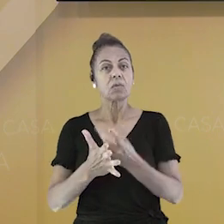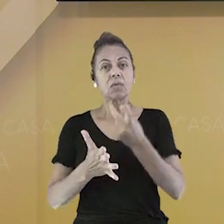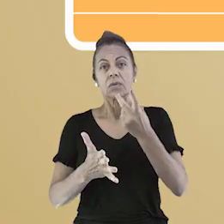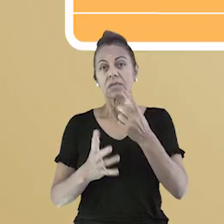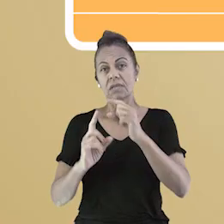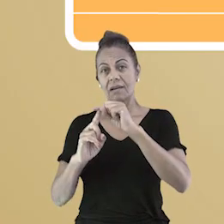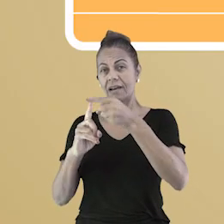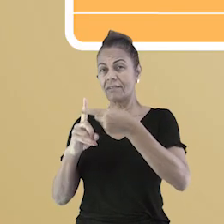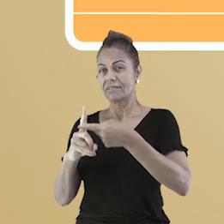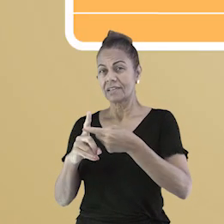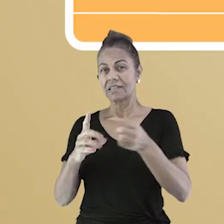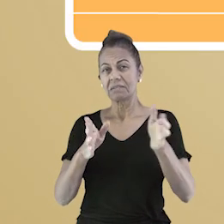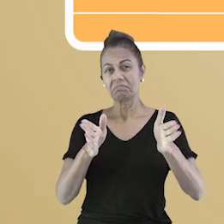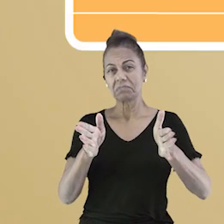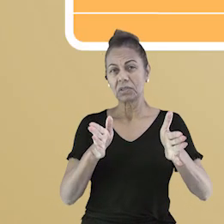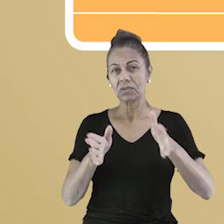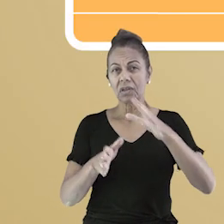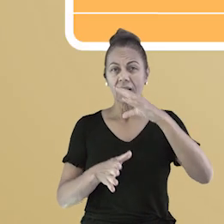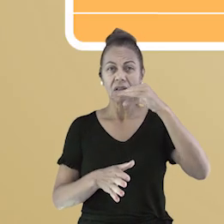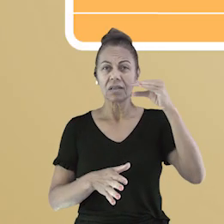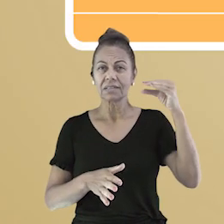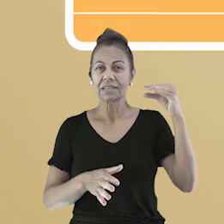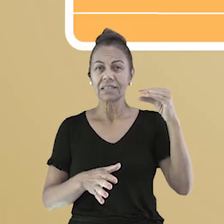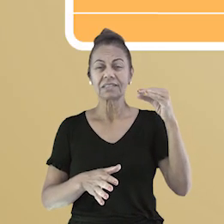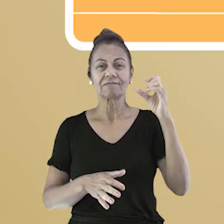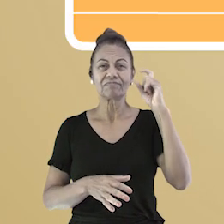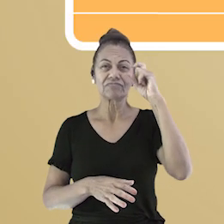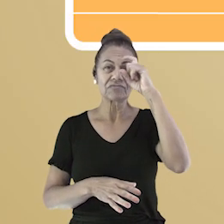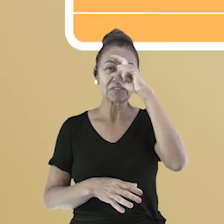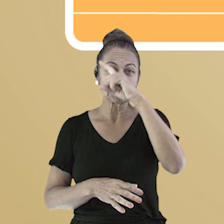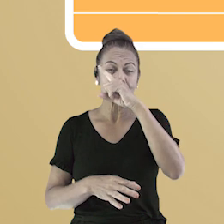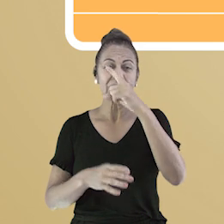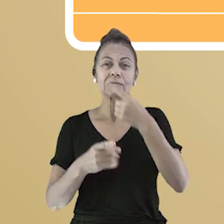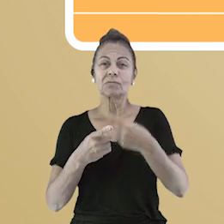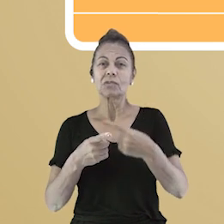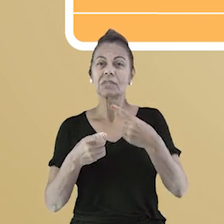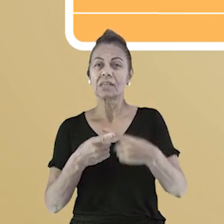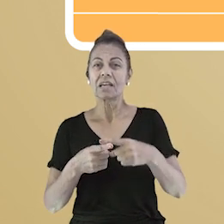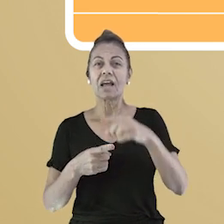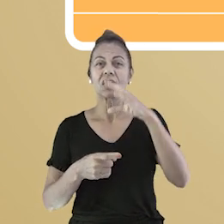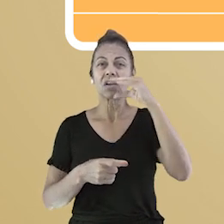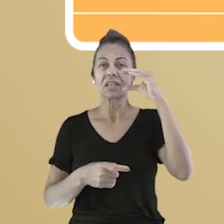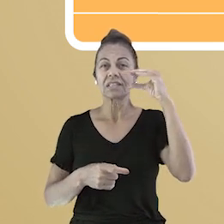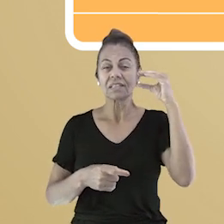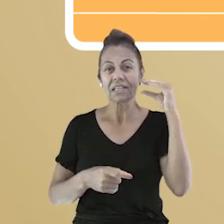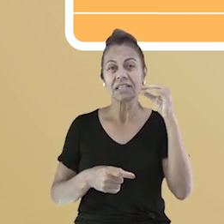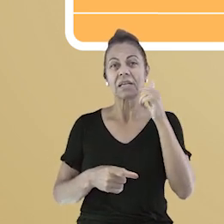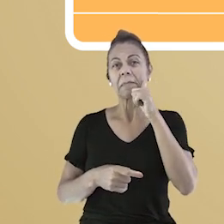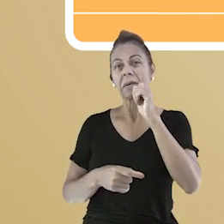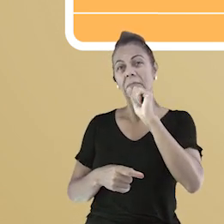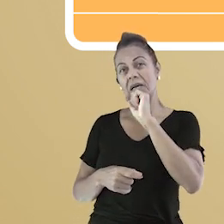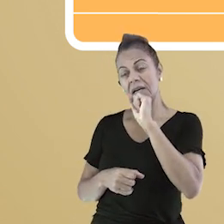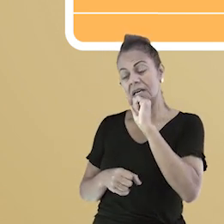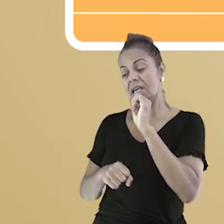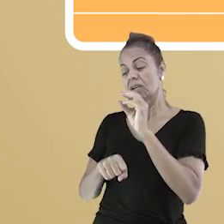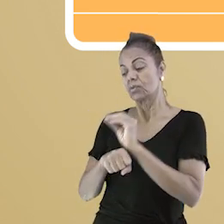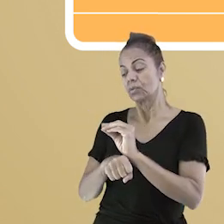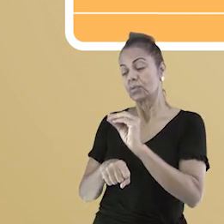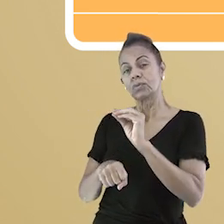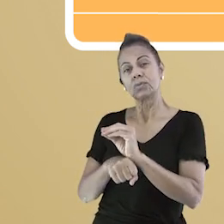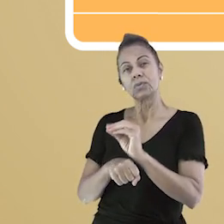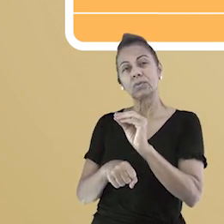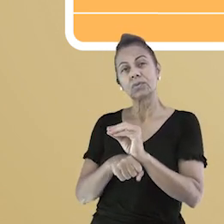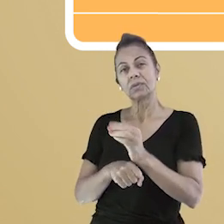relaciona. Quando ocorre uma gravidez durante esse período, é uma situação complicada, porque a adolescente ainda está na condição